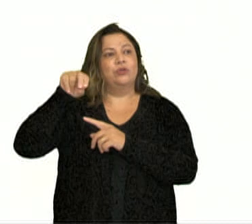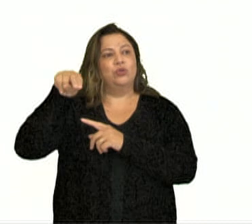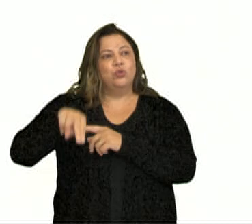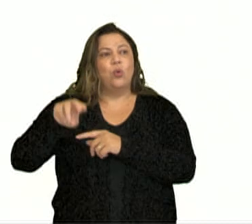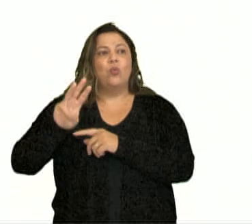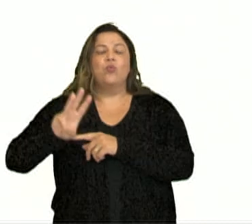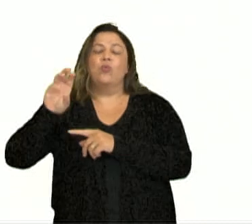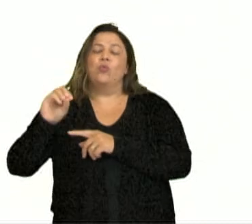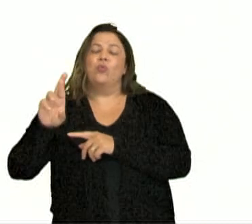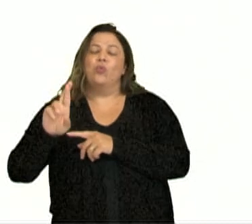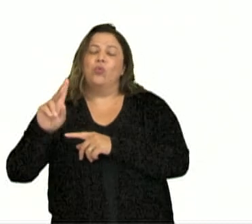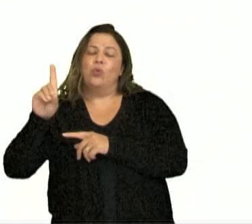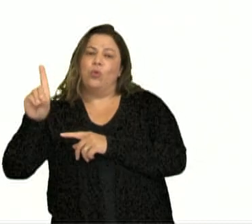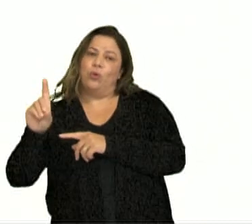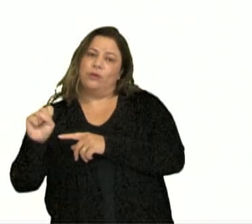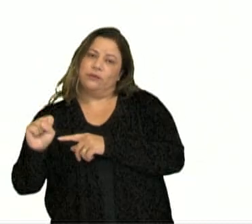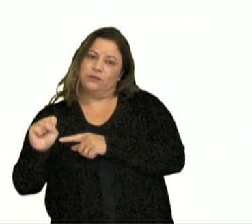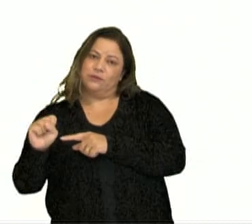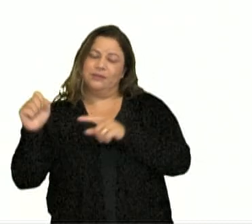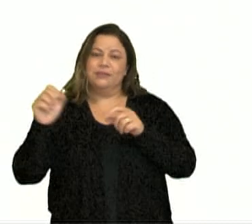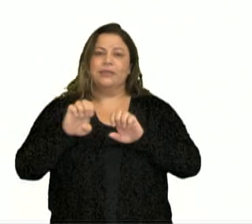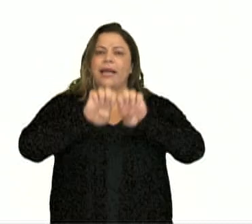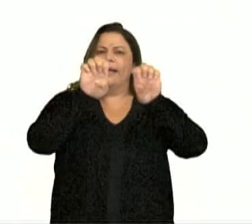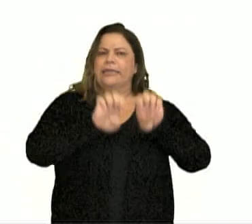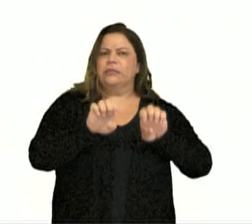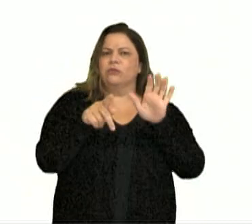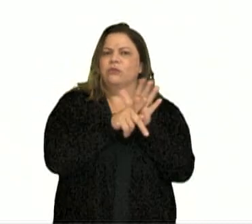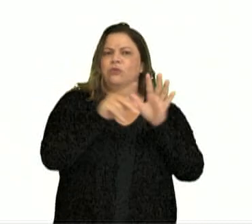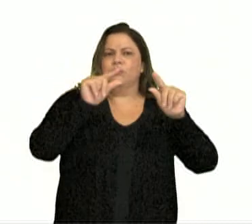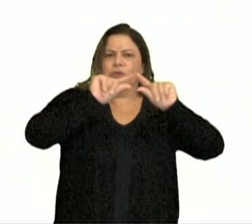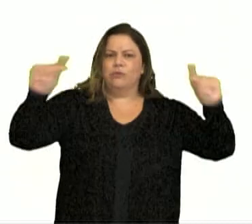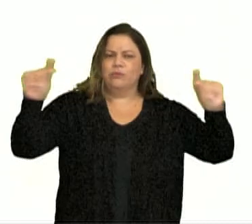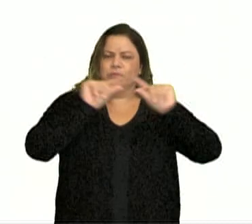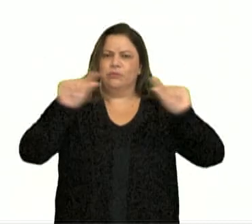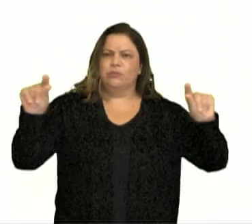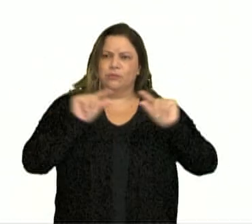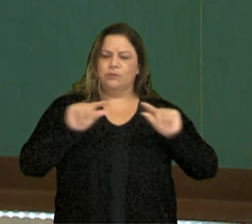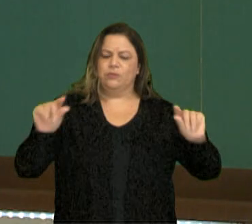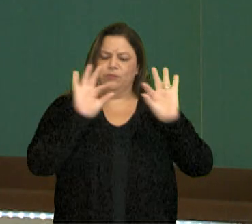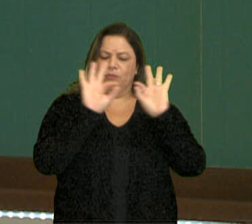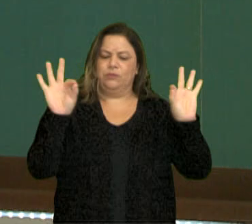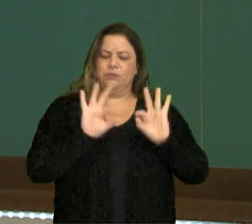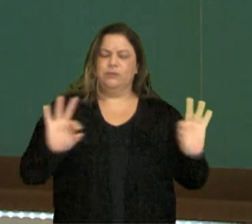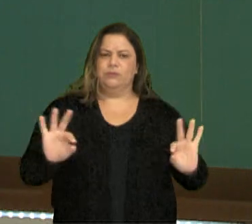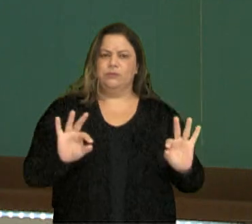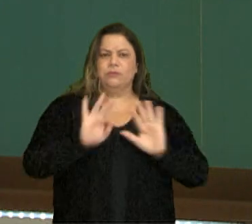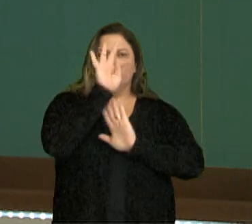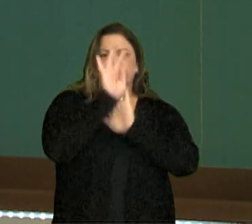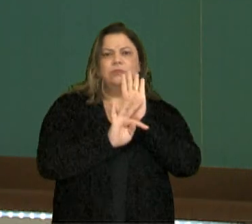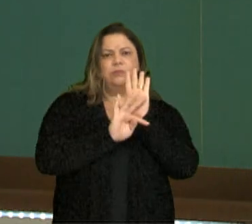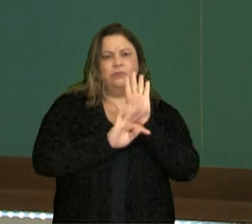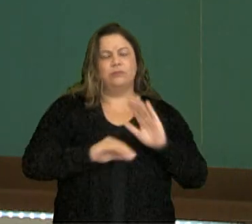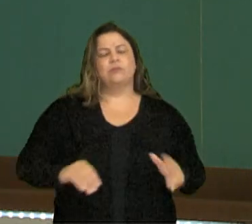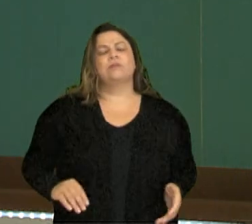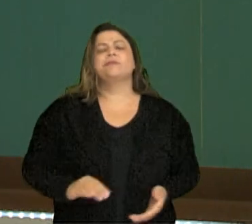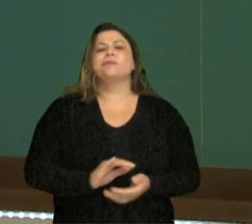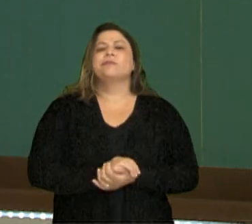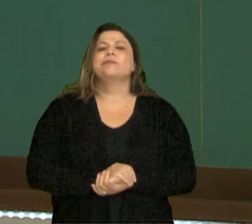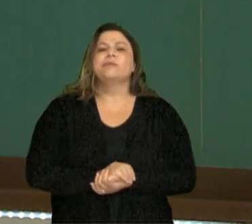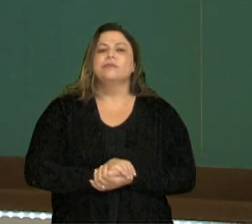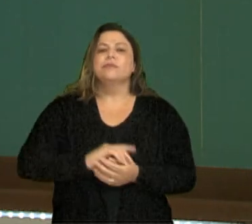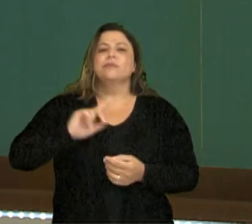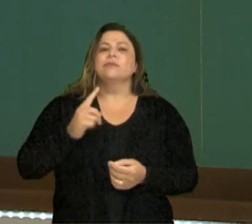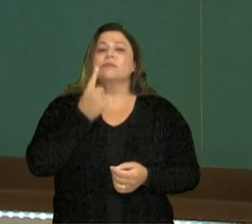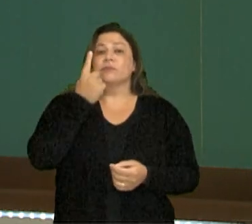dão estrutura às frases e podem ser encontradas em quase todos os textos. Uma